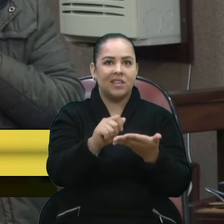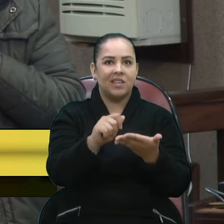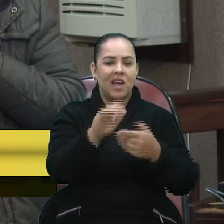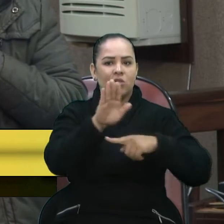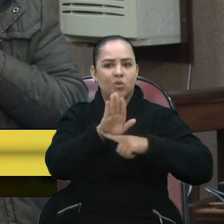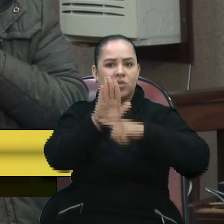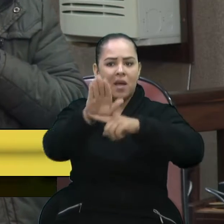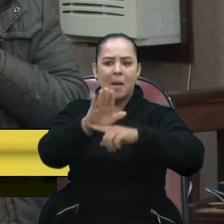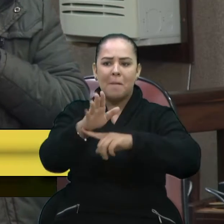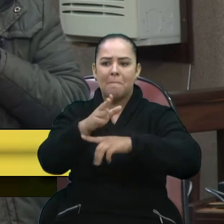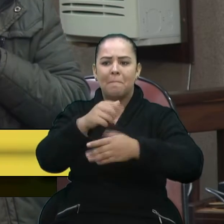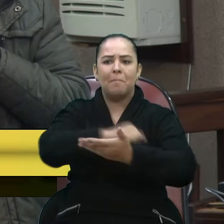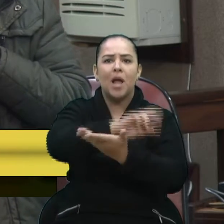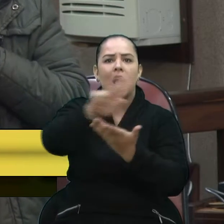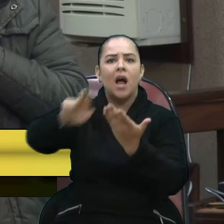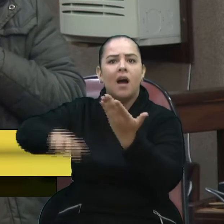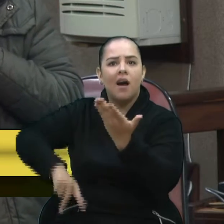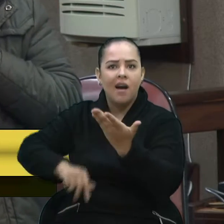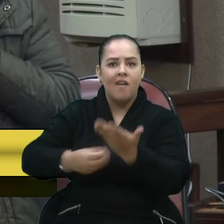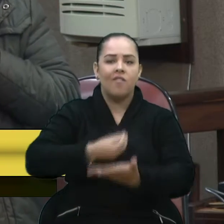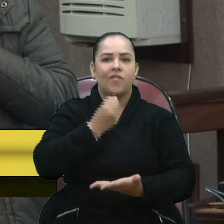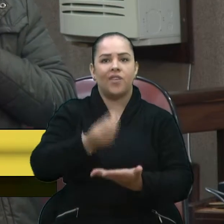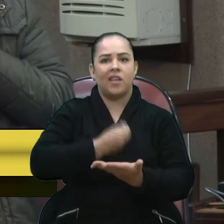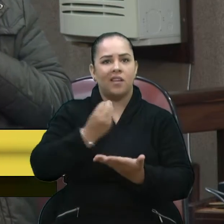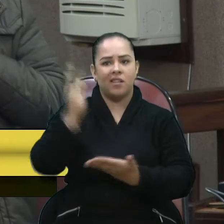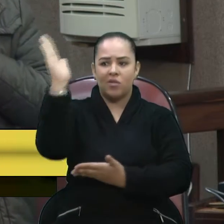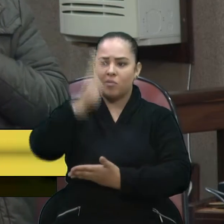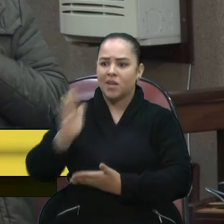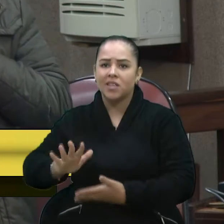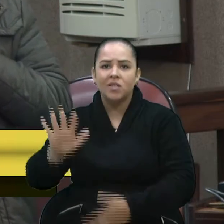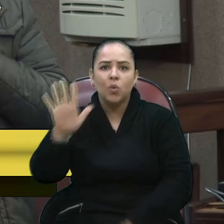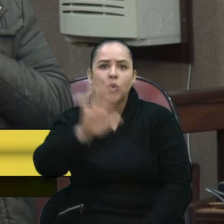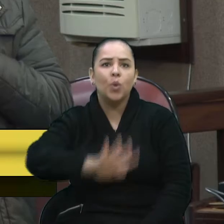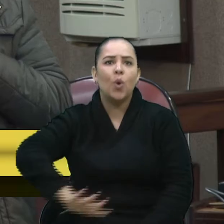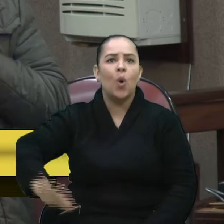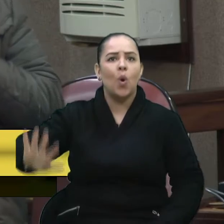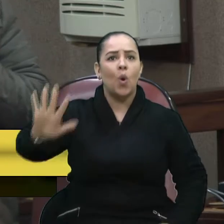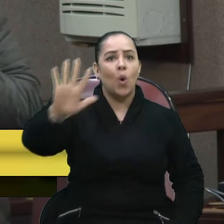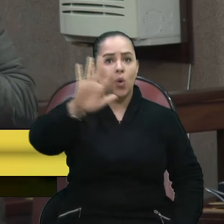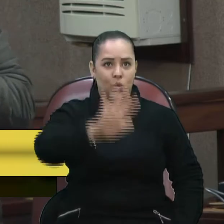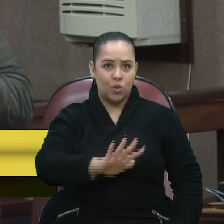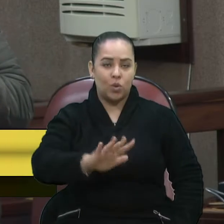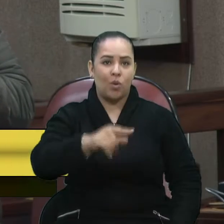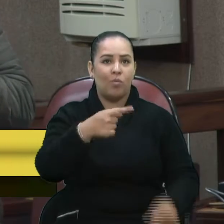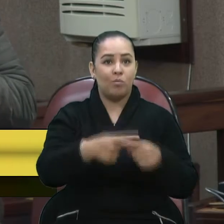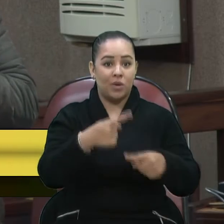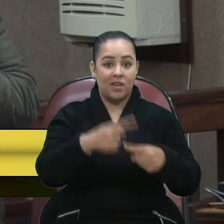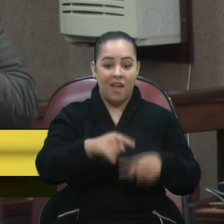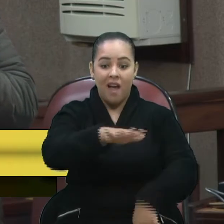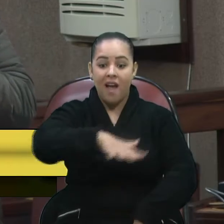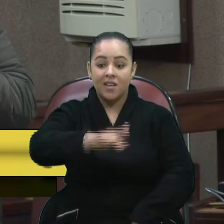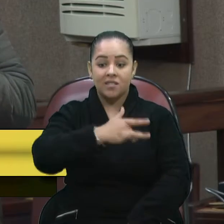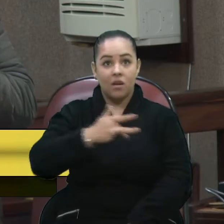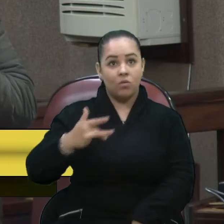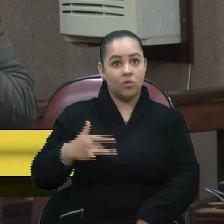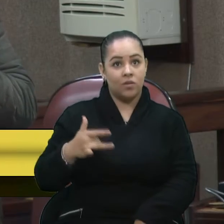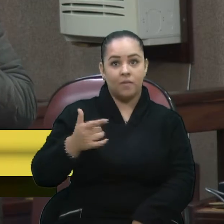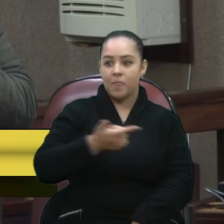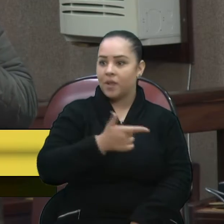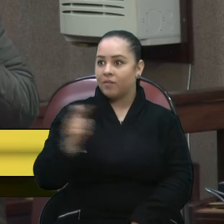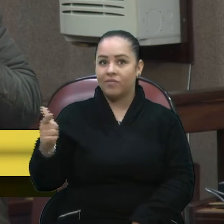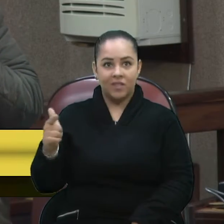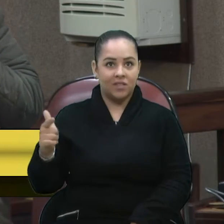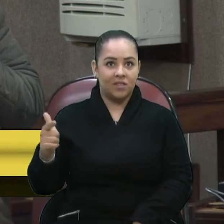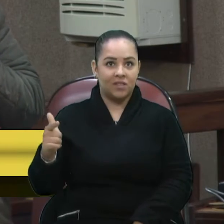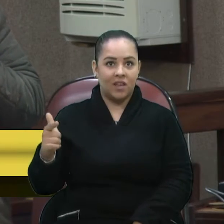Brasil afora. E volto a dizer, a categoria da saúde não teve escala Covid de